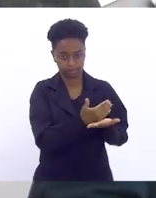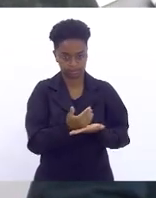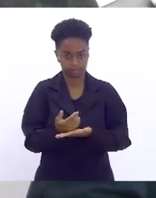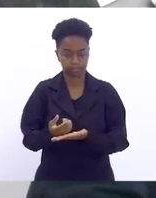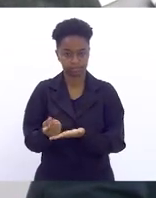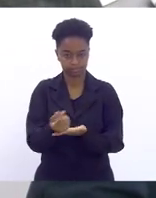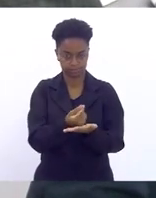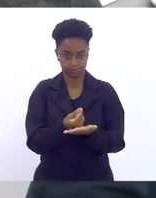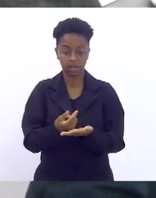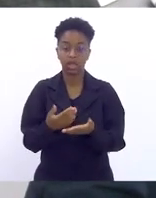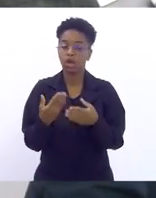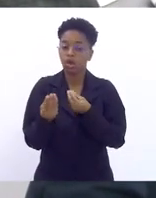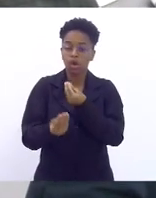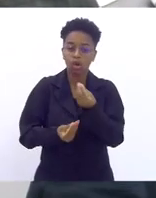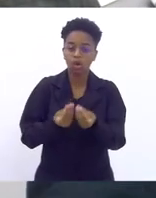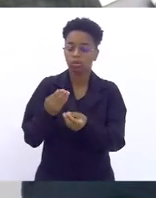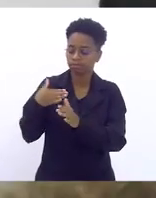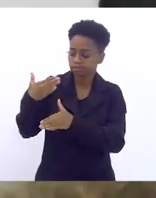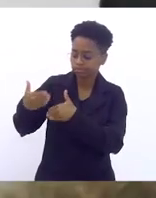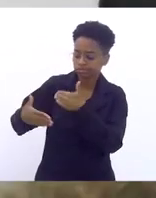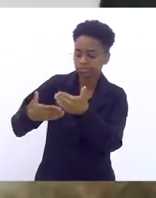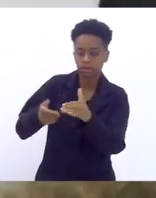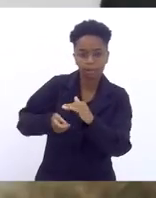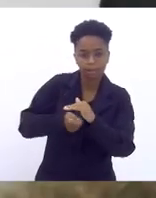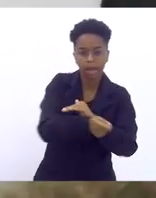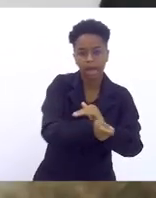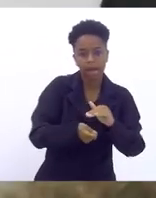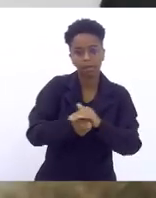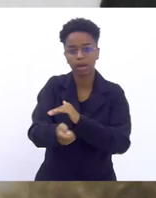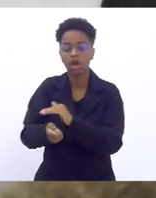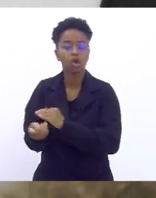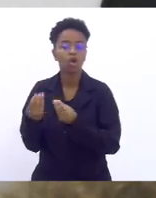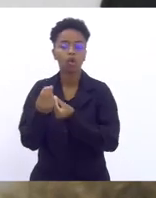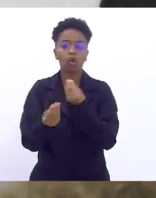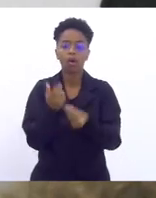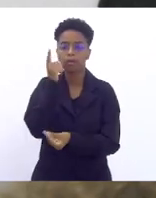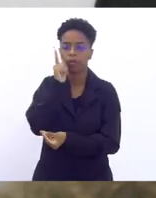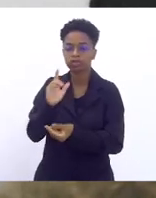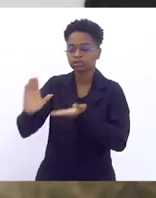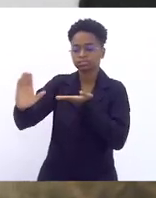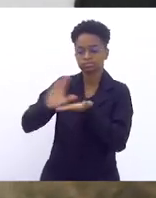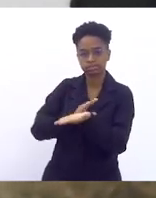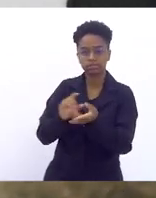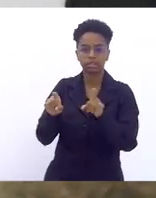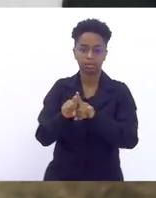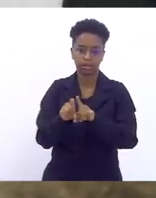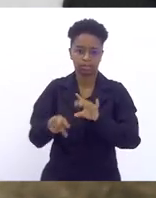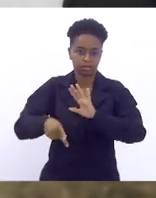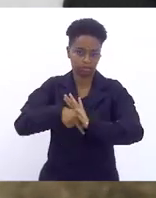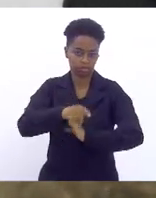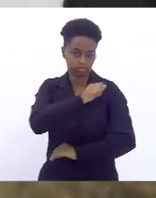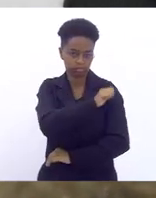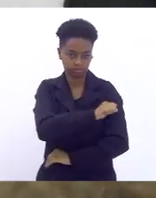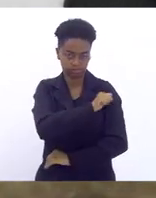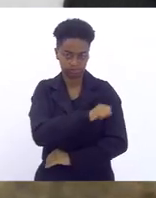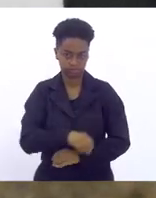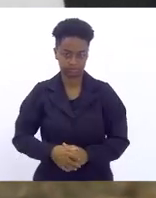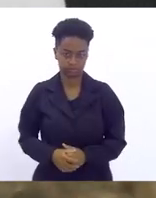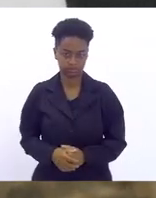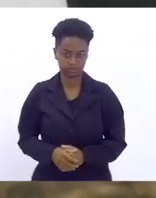a medida que a gente tem os investimentos como a gente consegue aumentar arrecadação também do Estado nessa direção